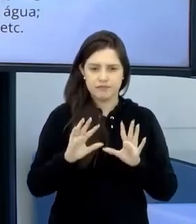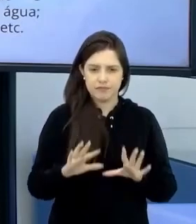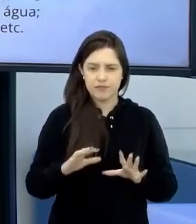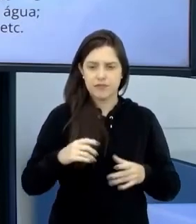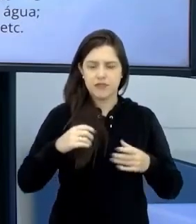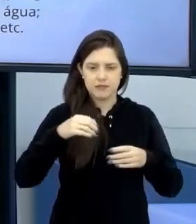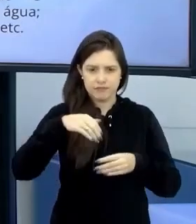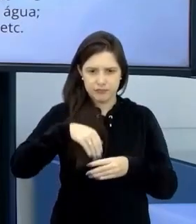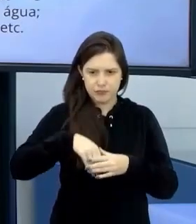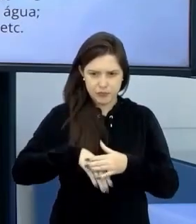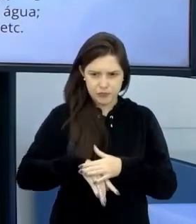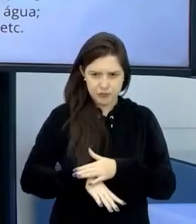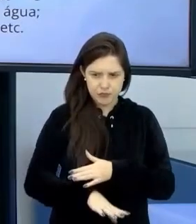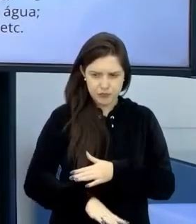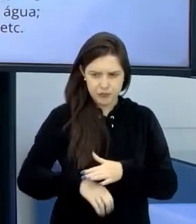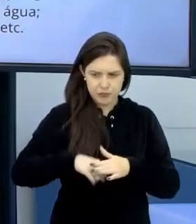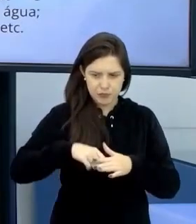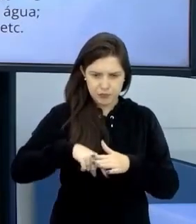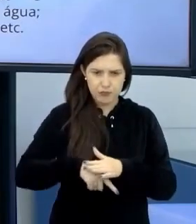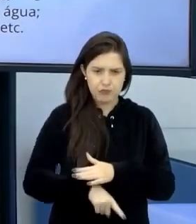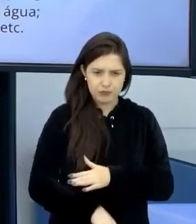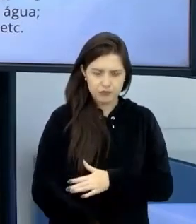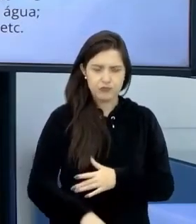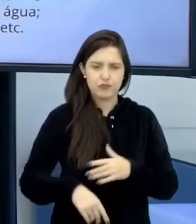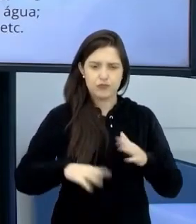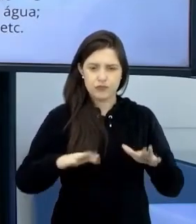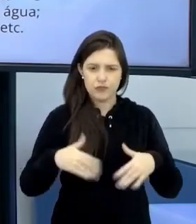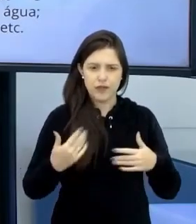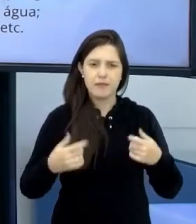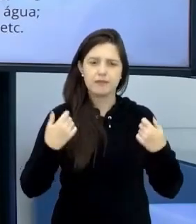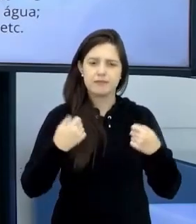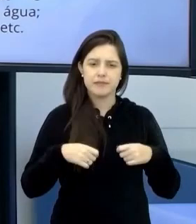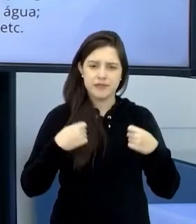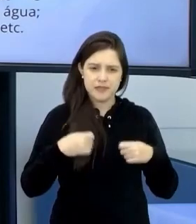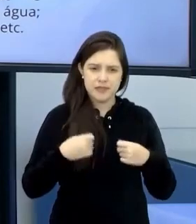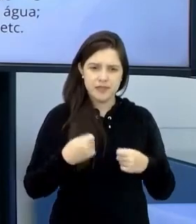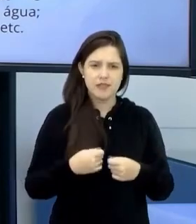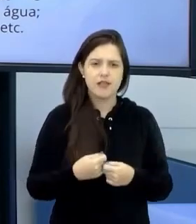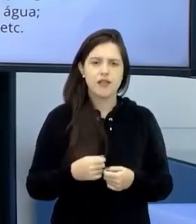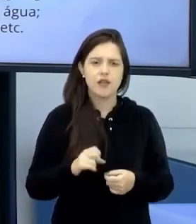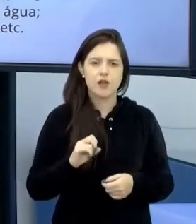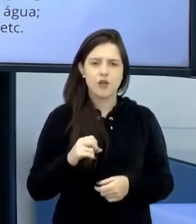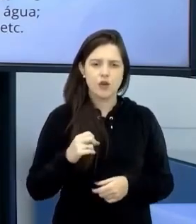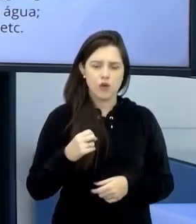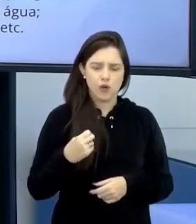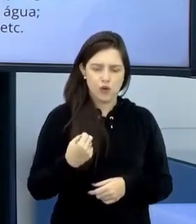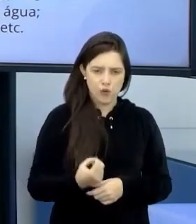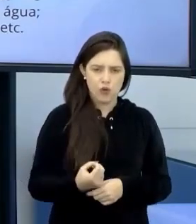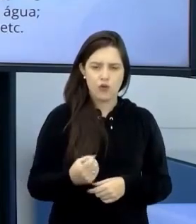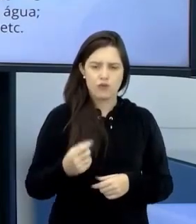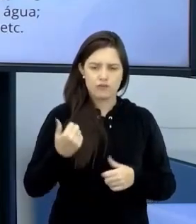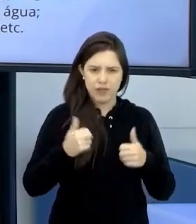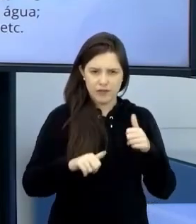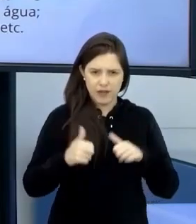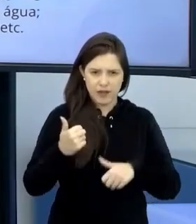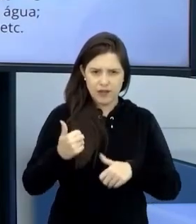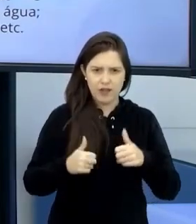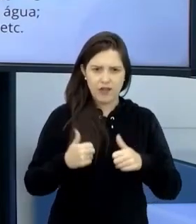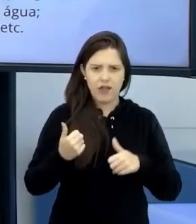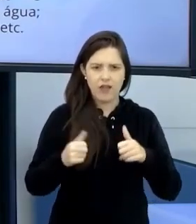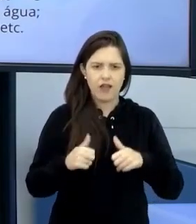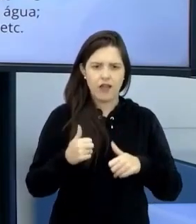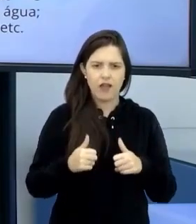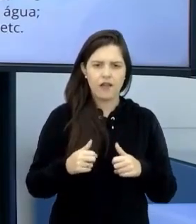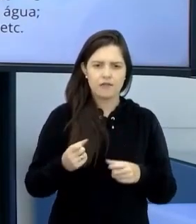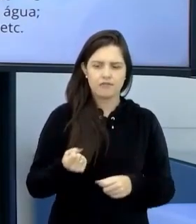precisam de viver ali. Então existem forças, né, que estão atuando em direções opostas. Logicamente haverá uma anulação dessas